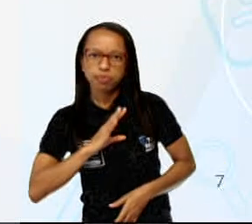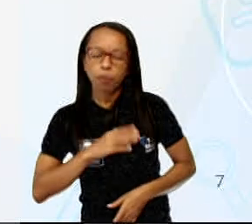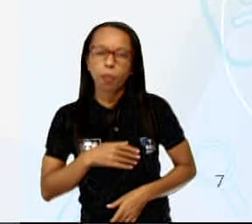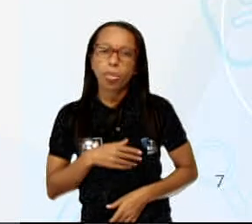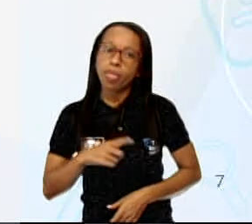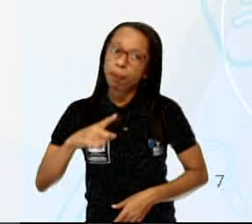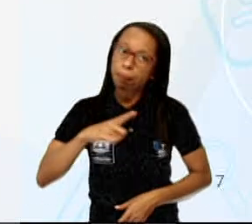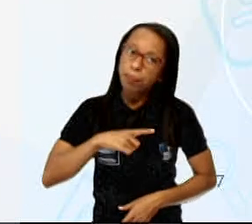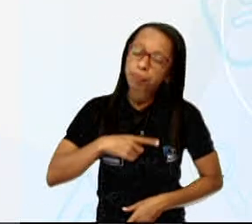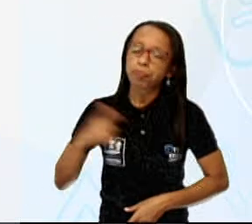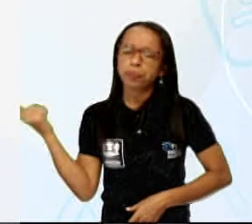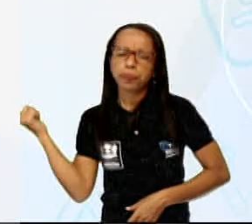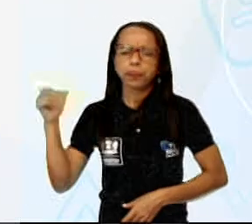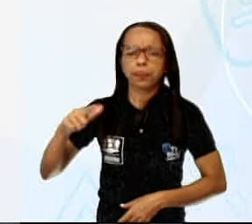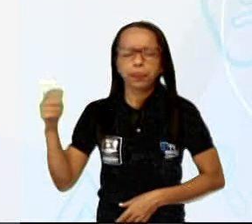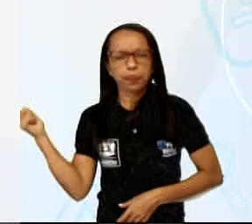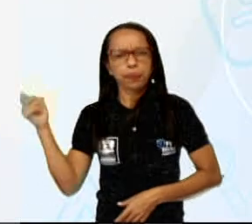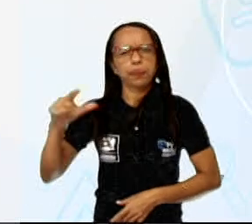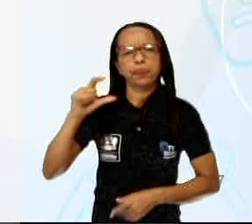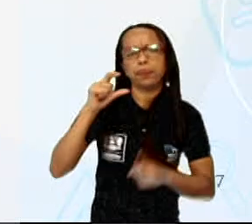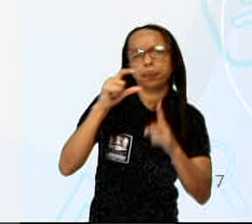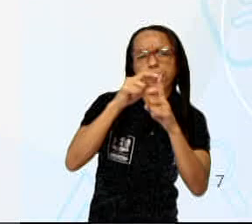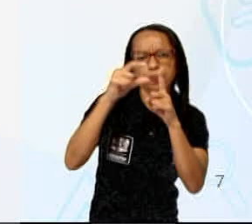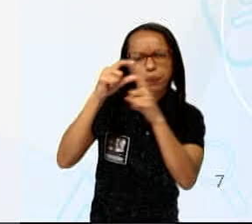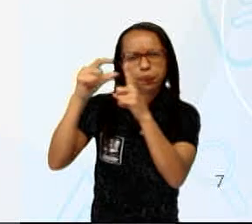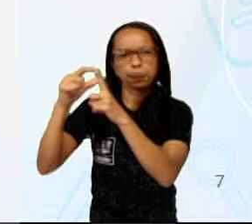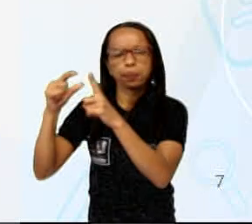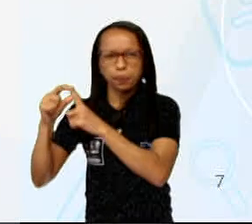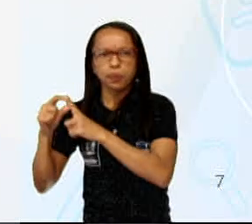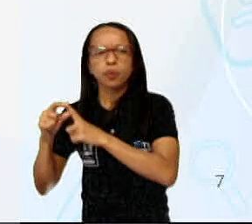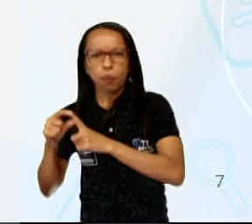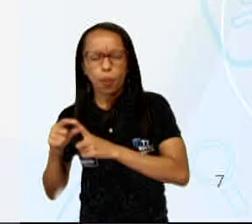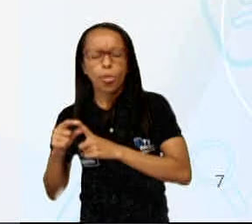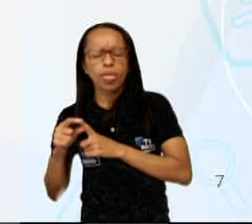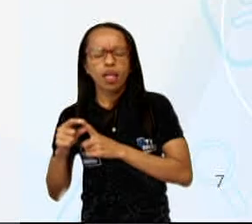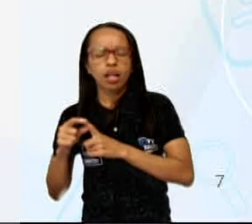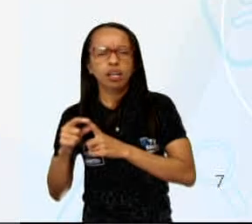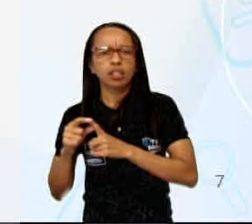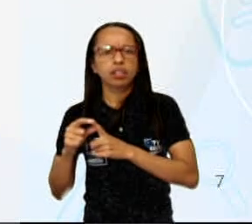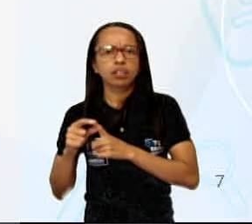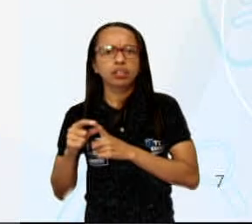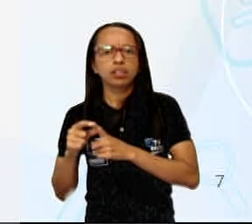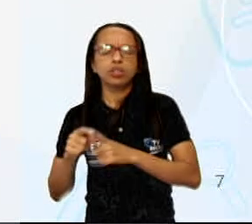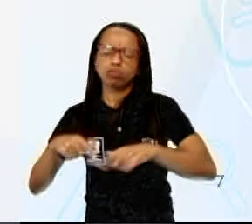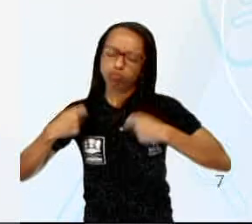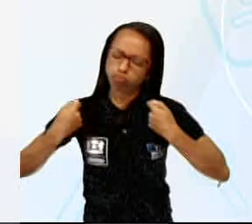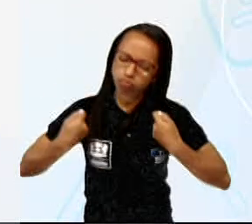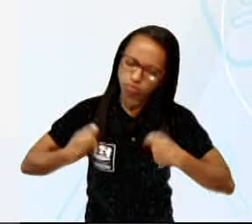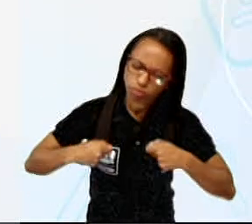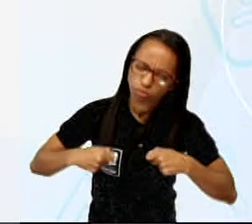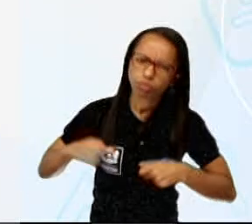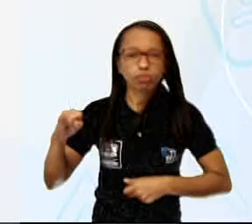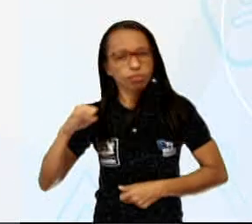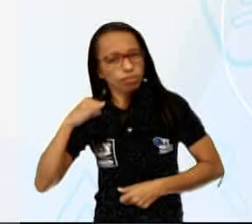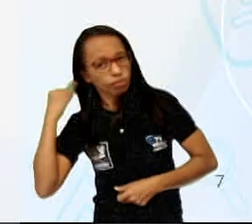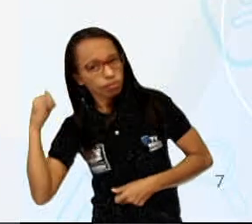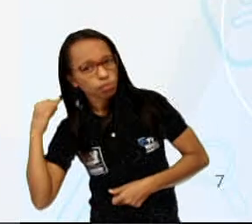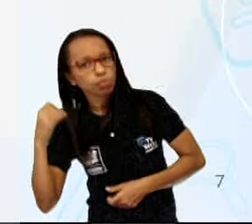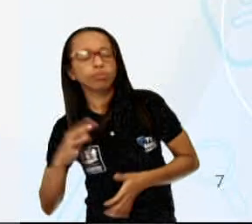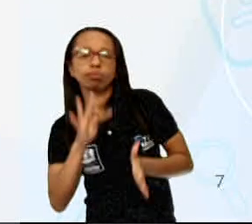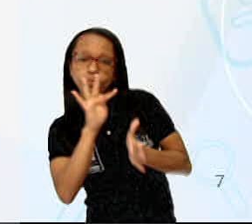a repetição de termos. Quando essas repetições de termos elas são realmente necessárias e importantes para a